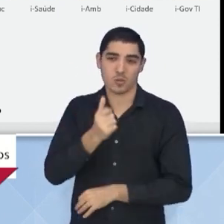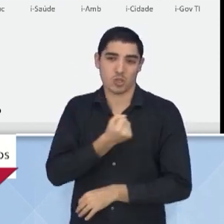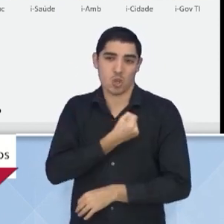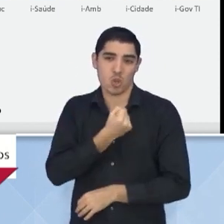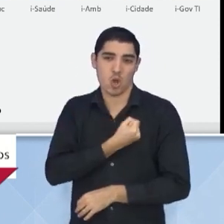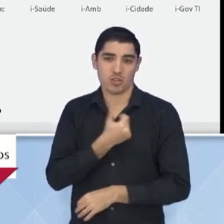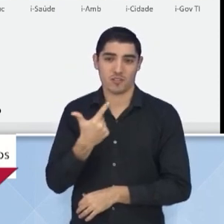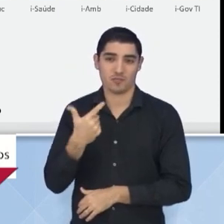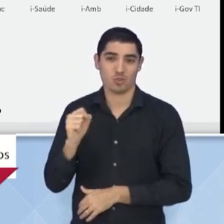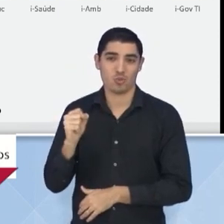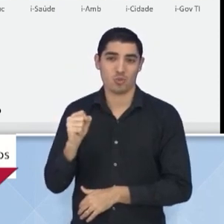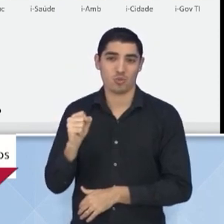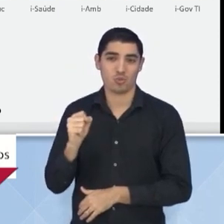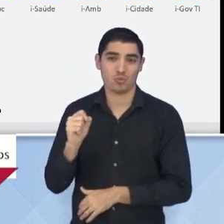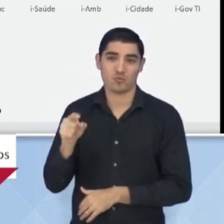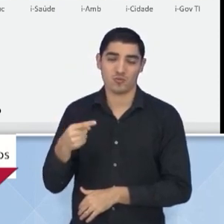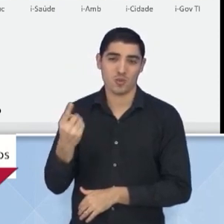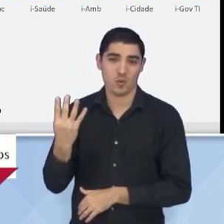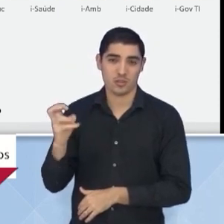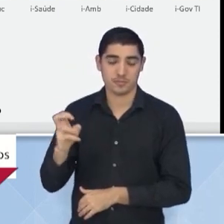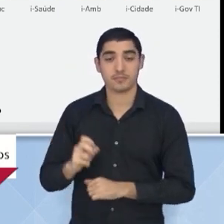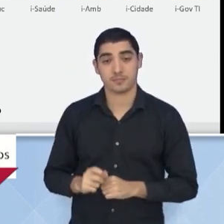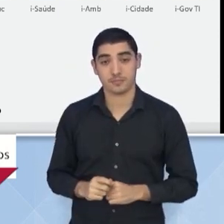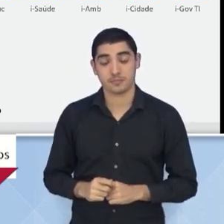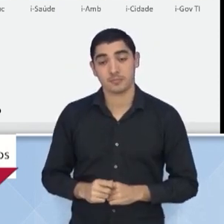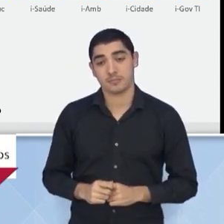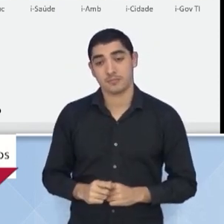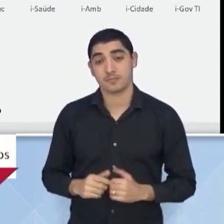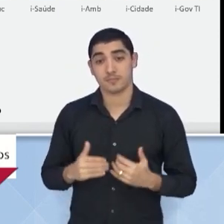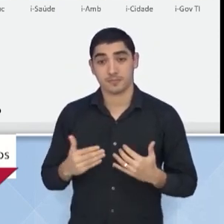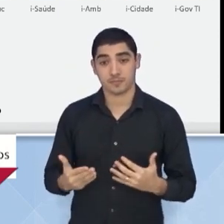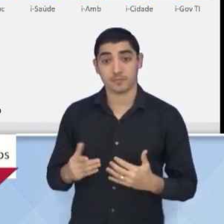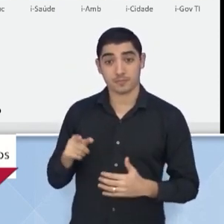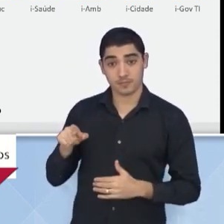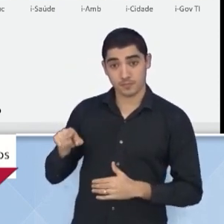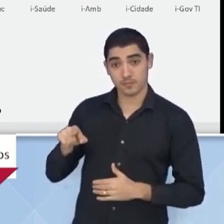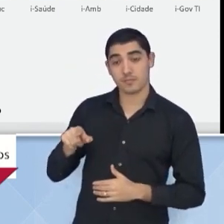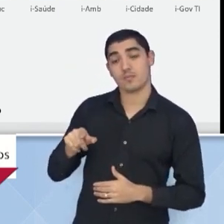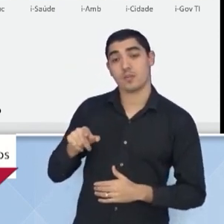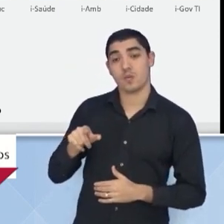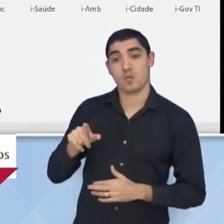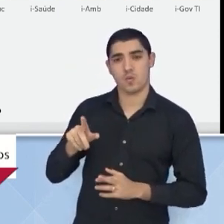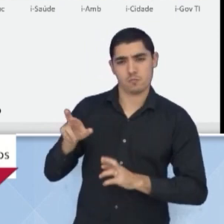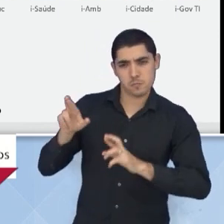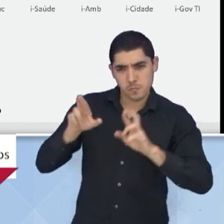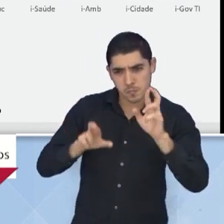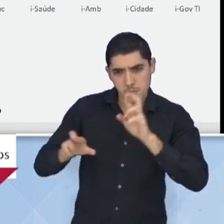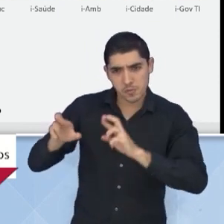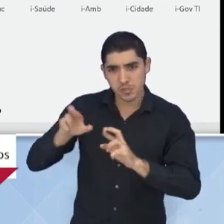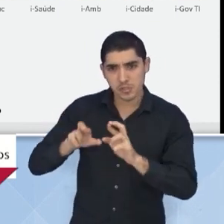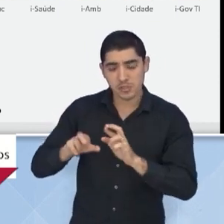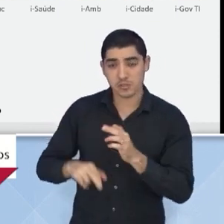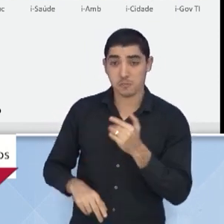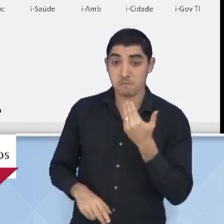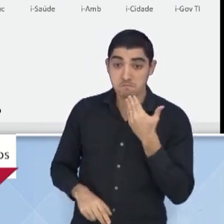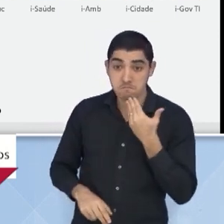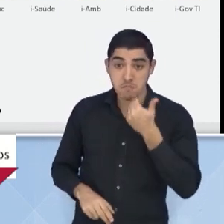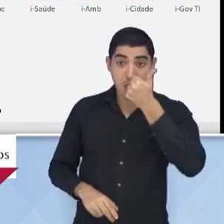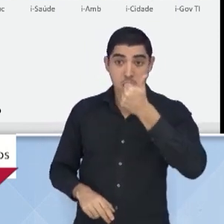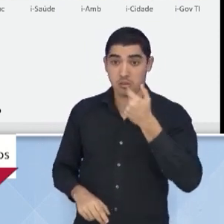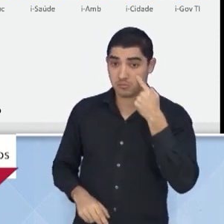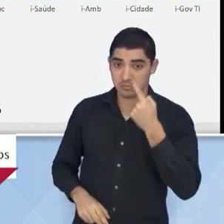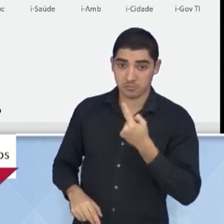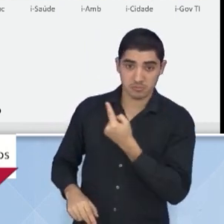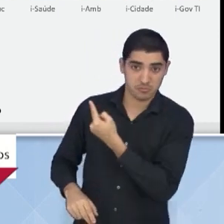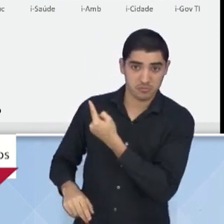possível o e-fiscal é o nosso indicador melhor né a média melhor aí de todos os municípios Então